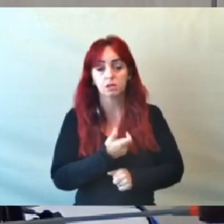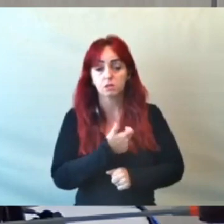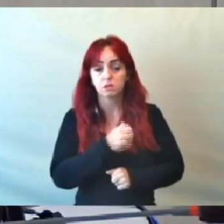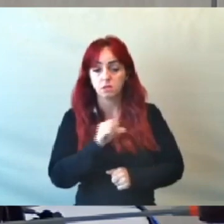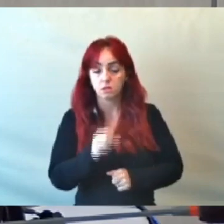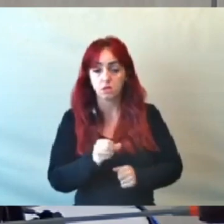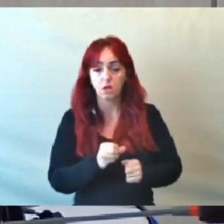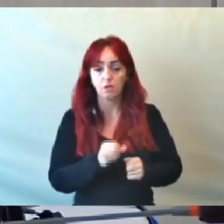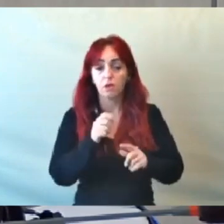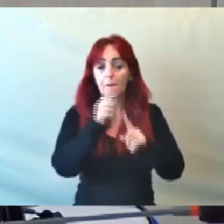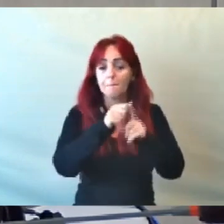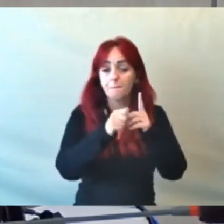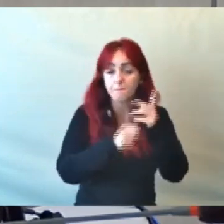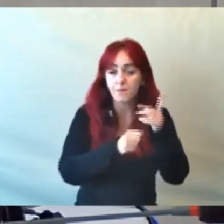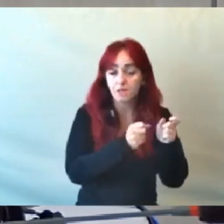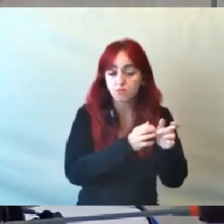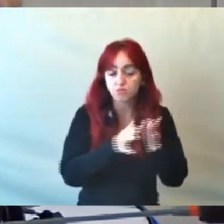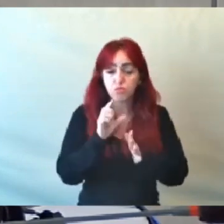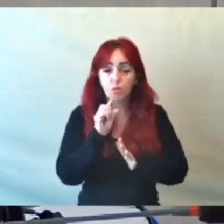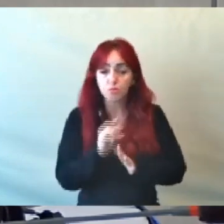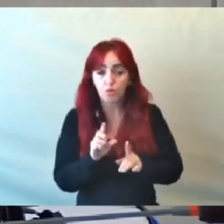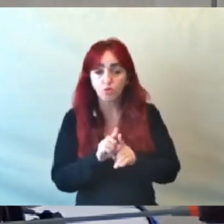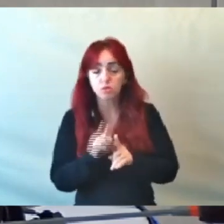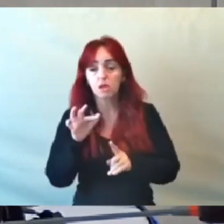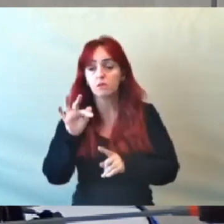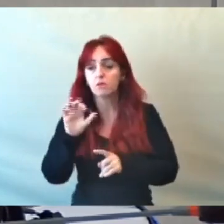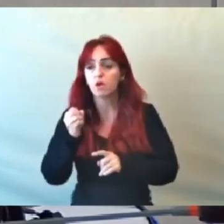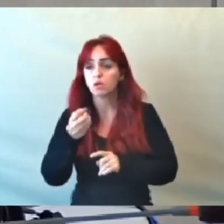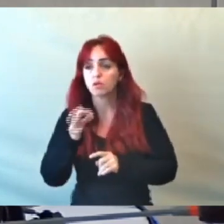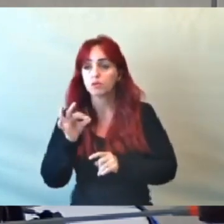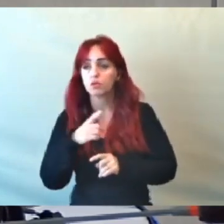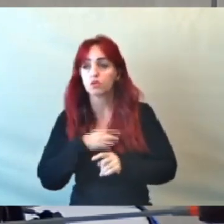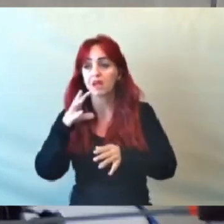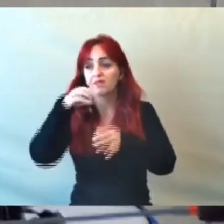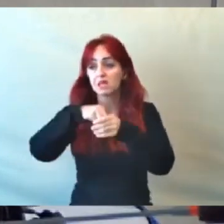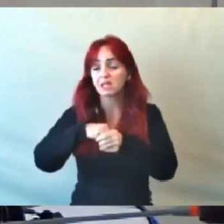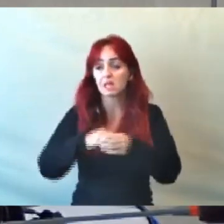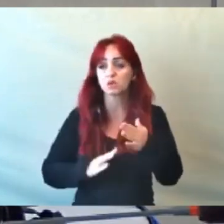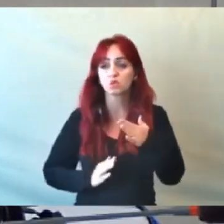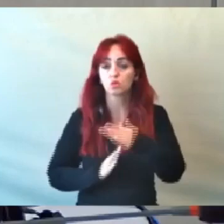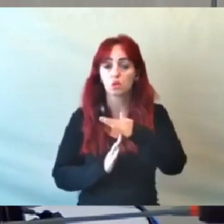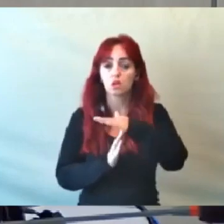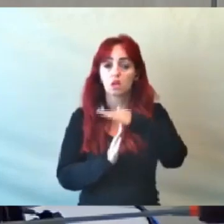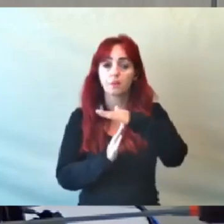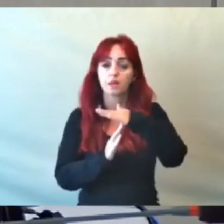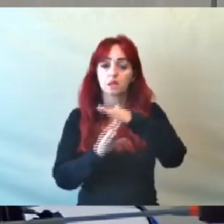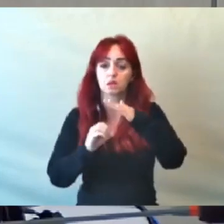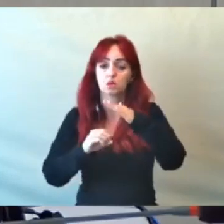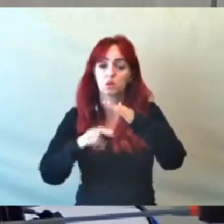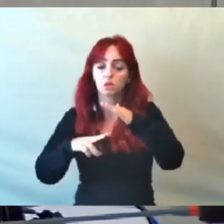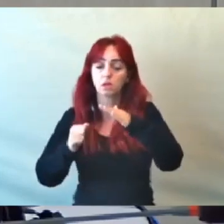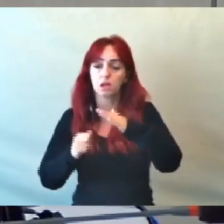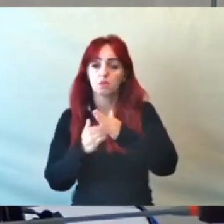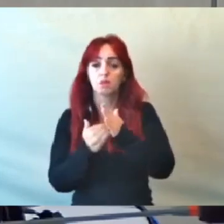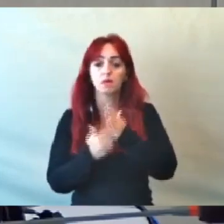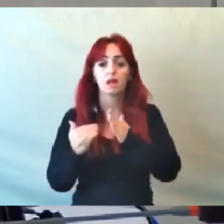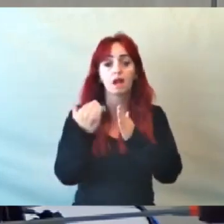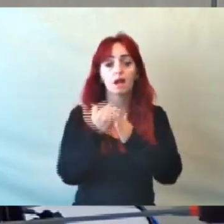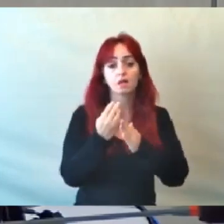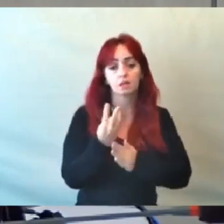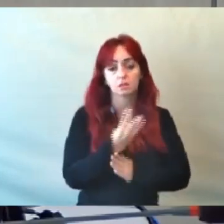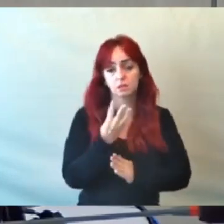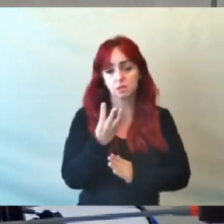de cianobactérias estiveram dentro dos limites do CONAMA para a classe 3, mas frequentemente superaram essa